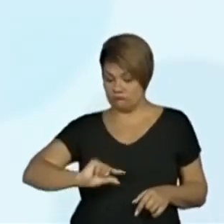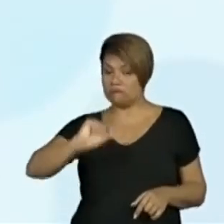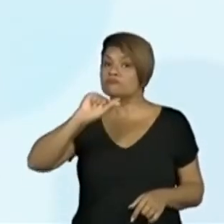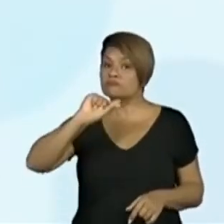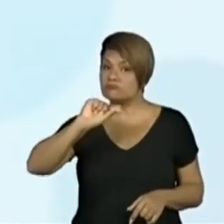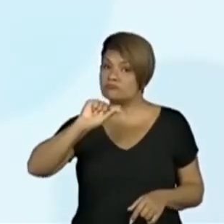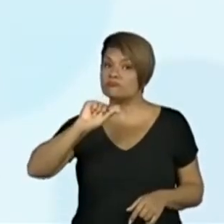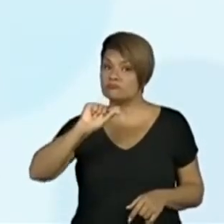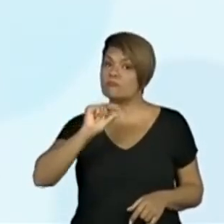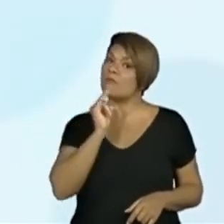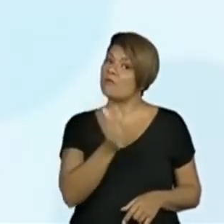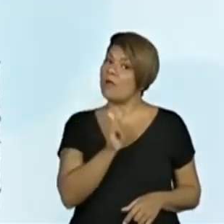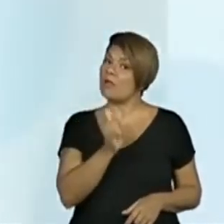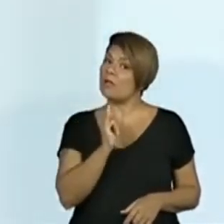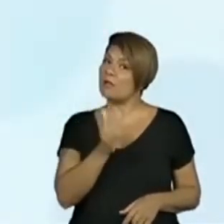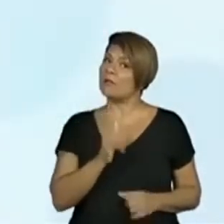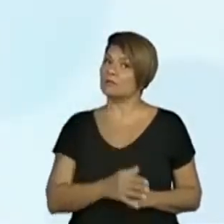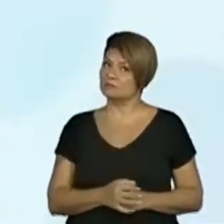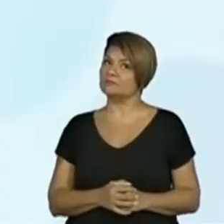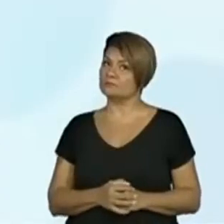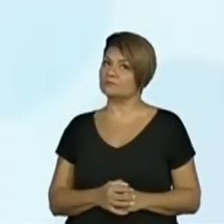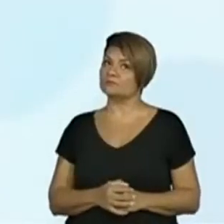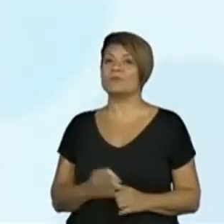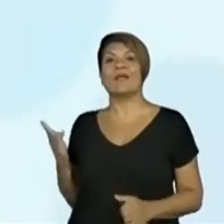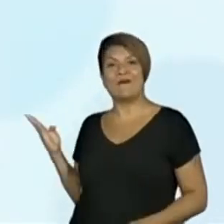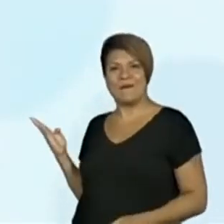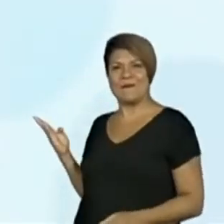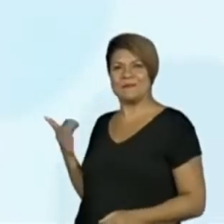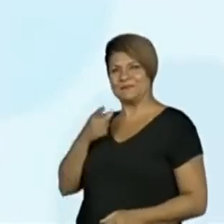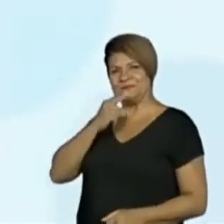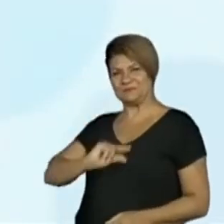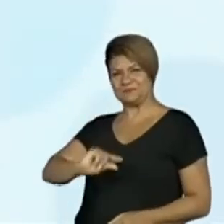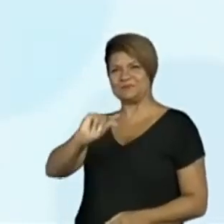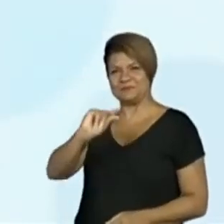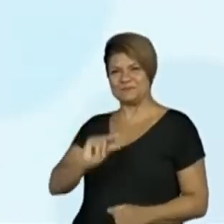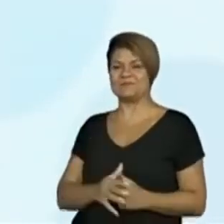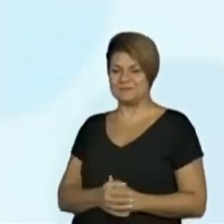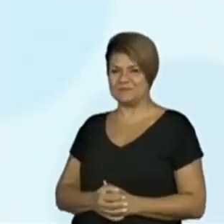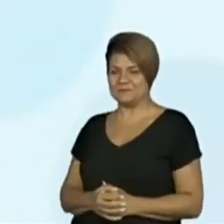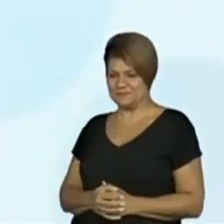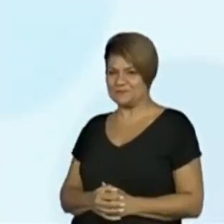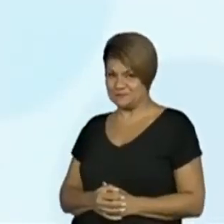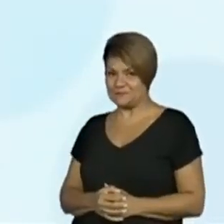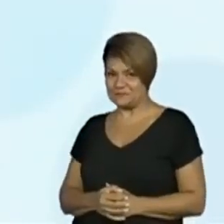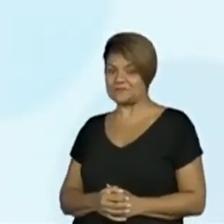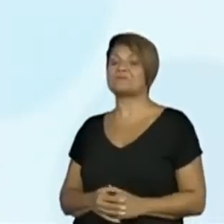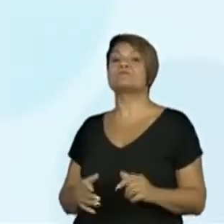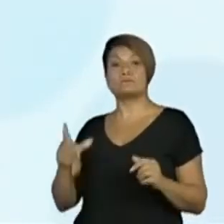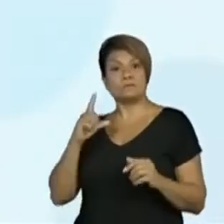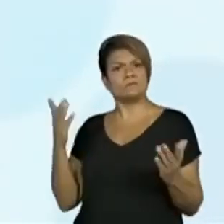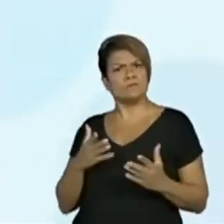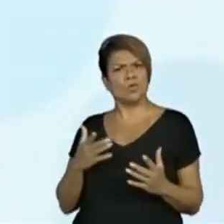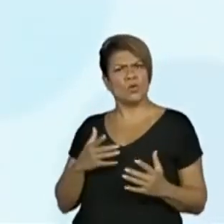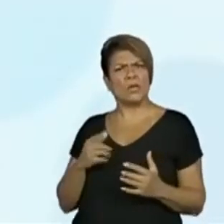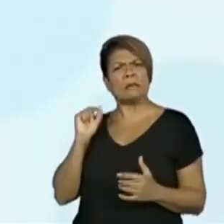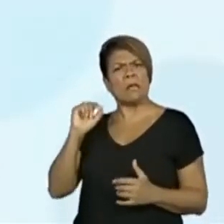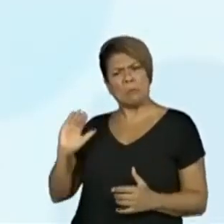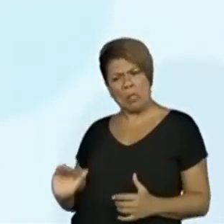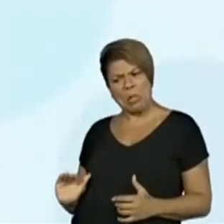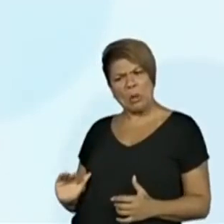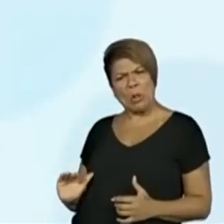gente vê o personagem falando? Vamos continuar. O que, que será que apareceu? Agora eu tenho dois